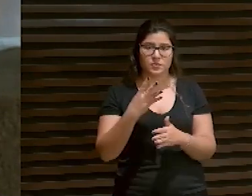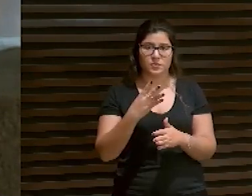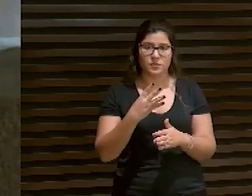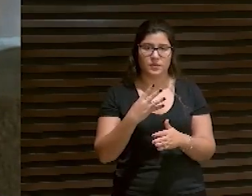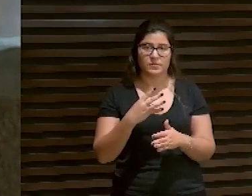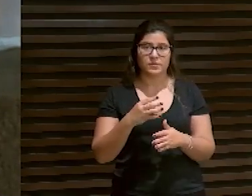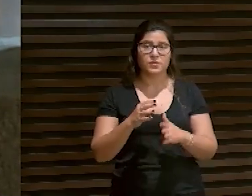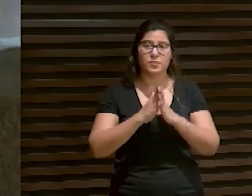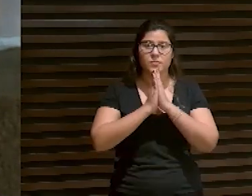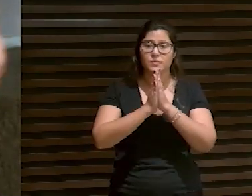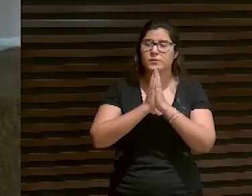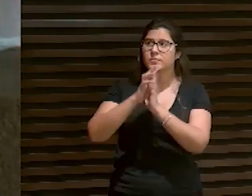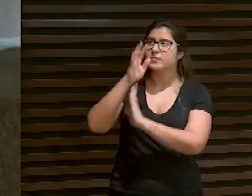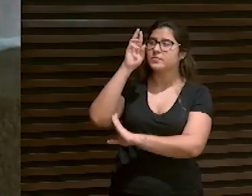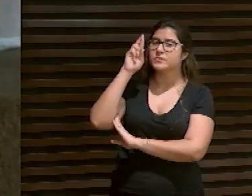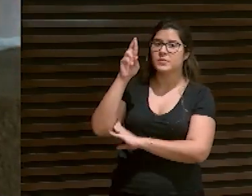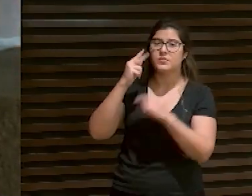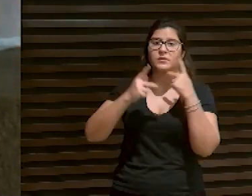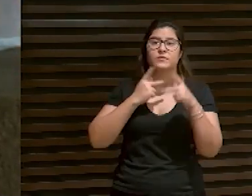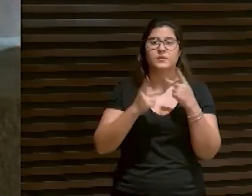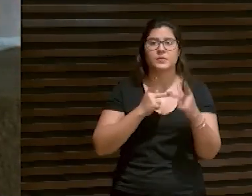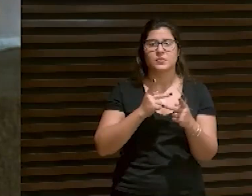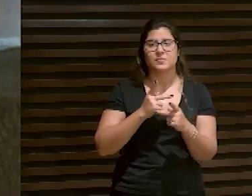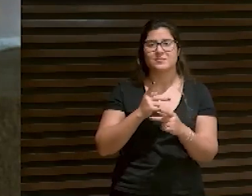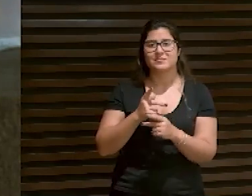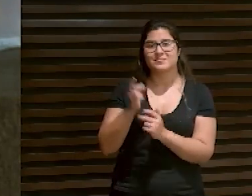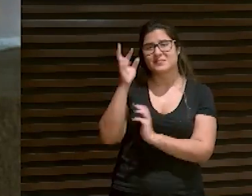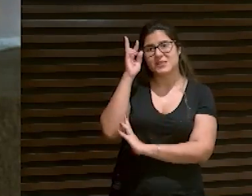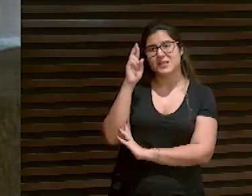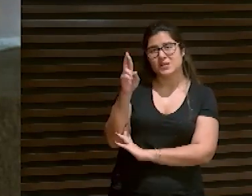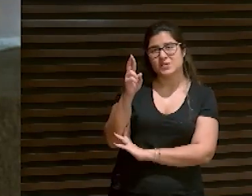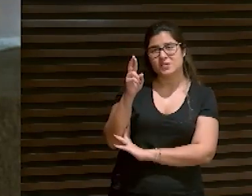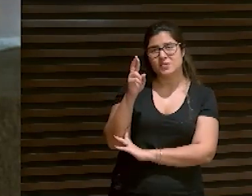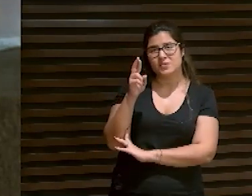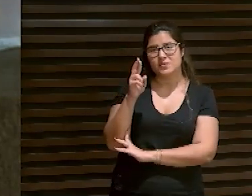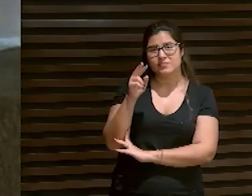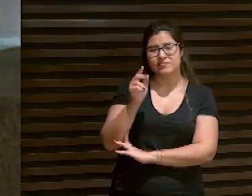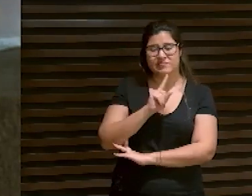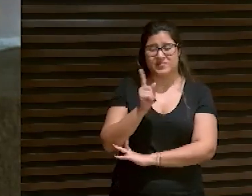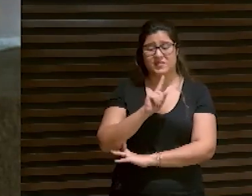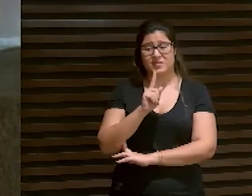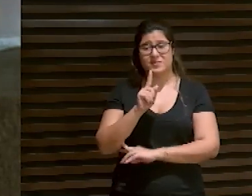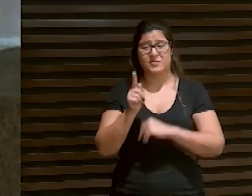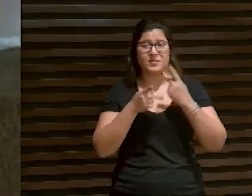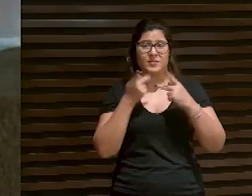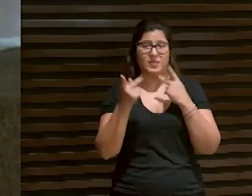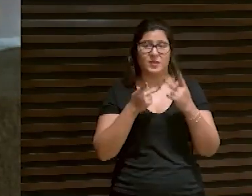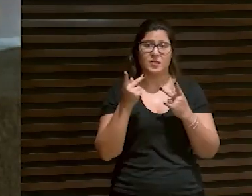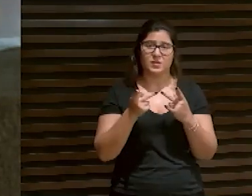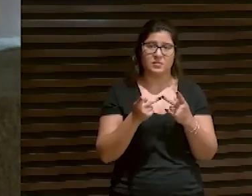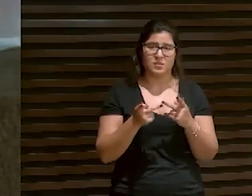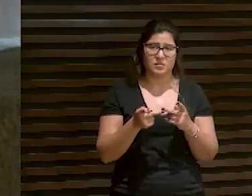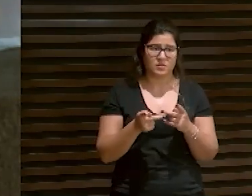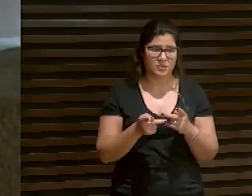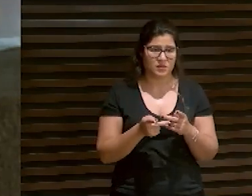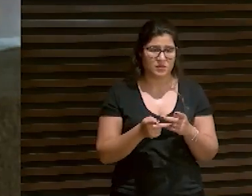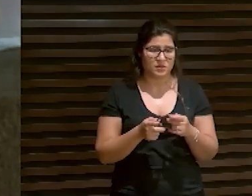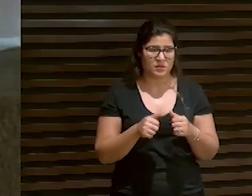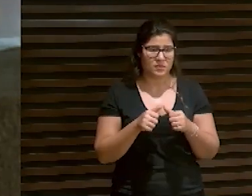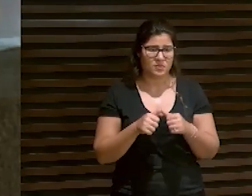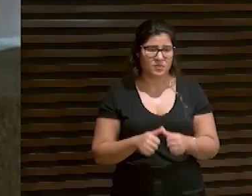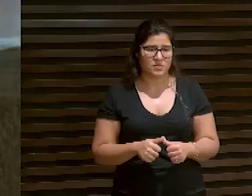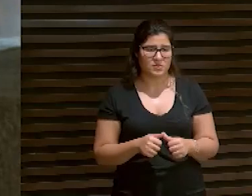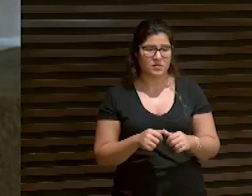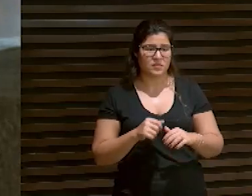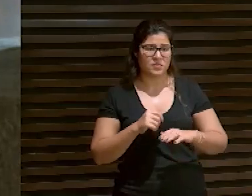ao Senhor e disse: Senhor, não foi isso que eu disse, estando ainda na minha terra? Por isso me adiantei fugindo